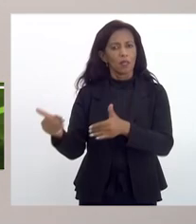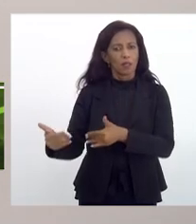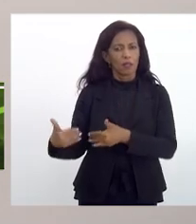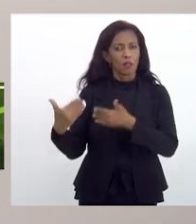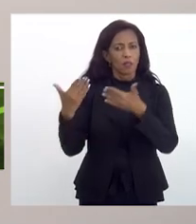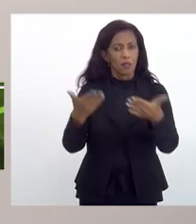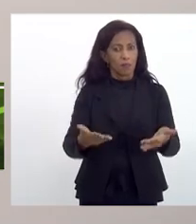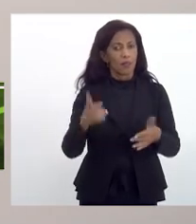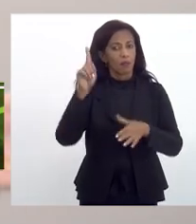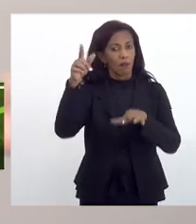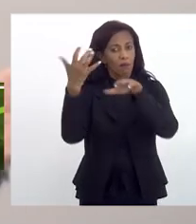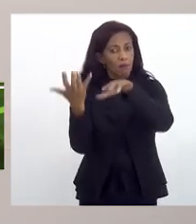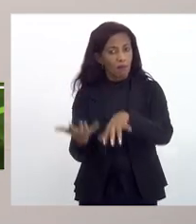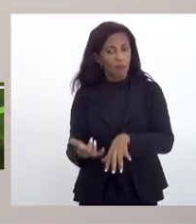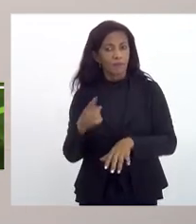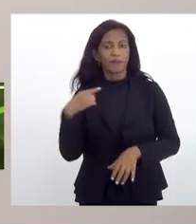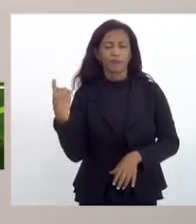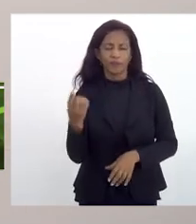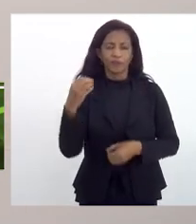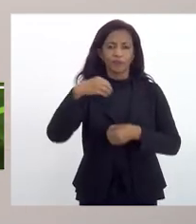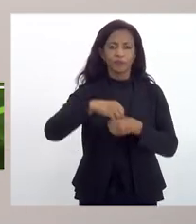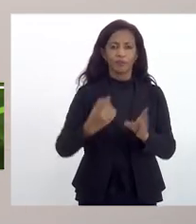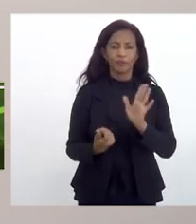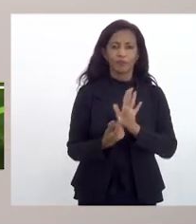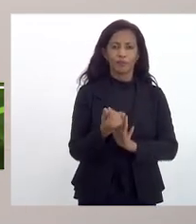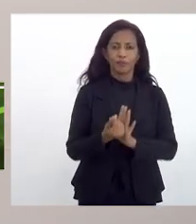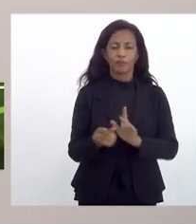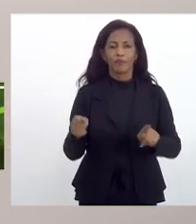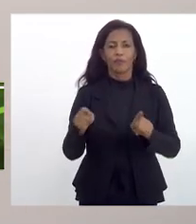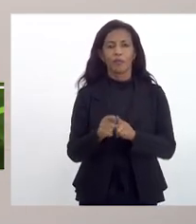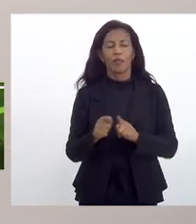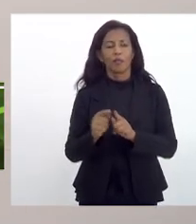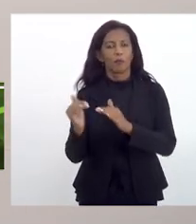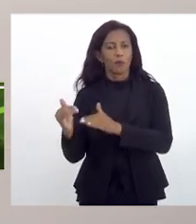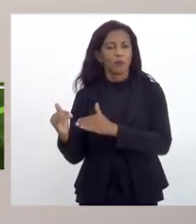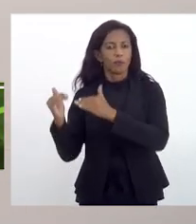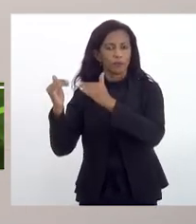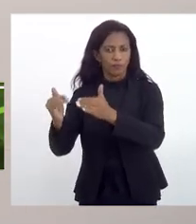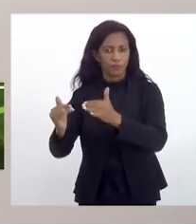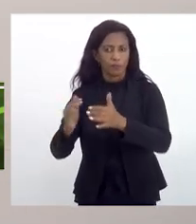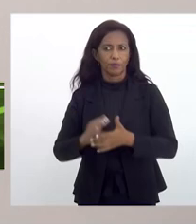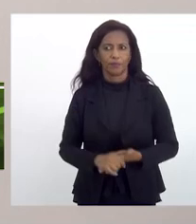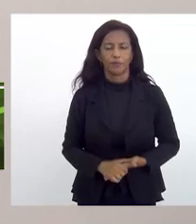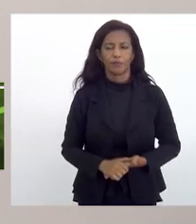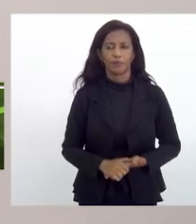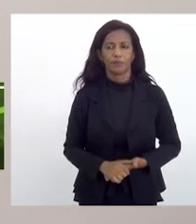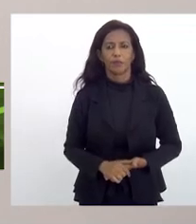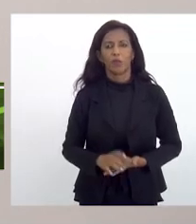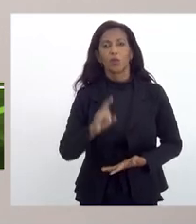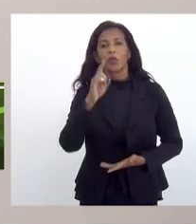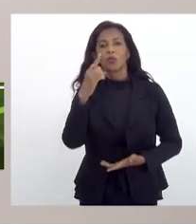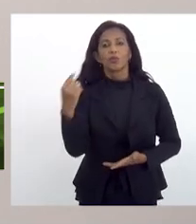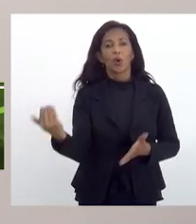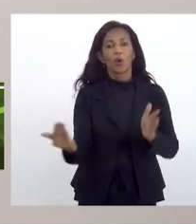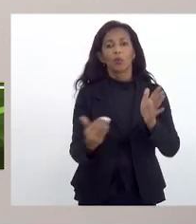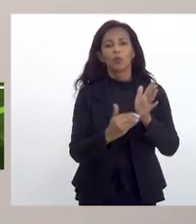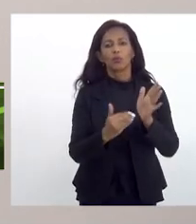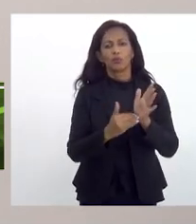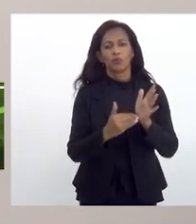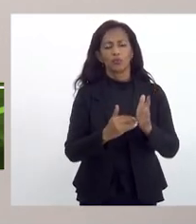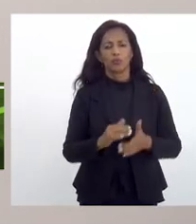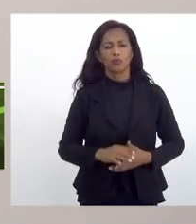em Brasília, a gente coloca o orçamento, inclusive superávit. Agora, eu só gostaria de fazer a última observação, presidente.